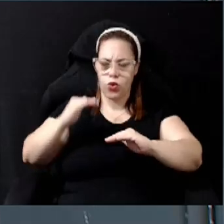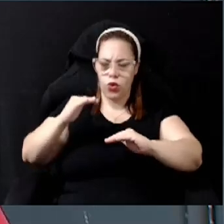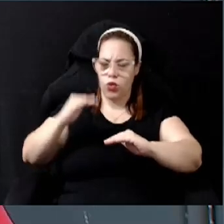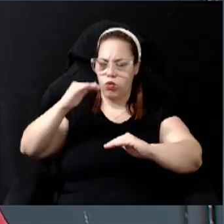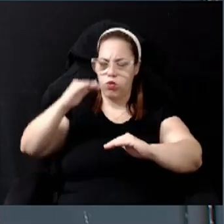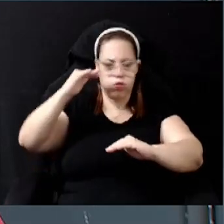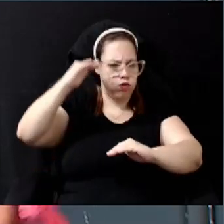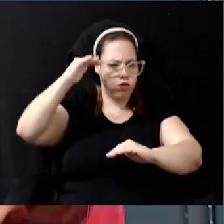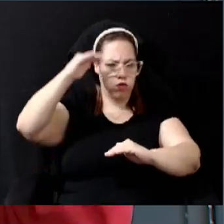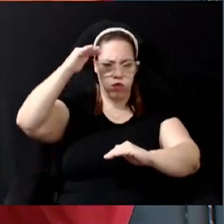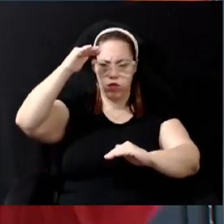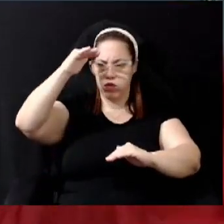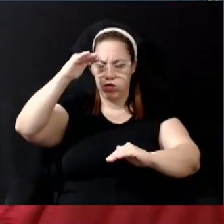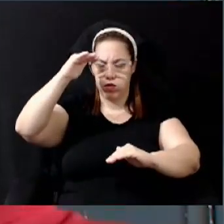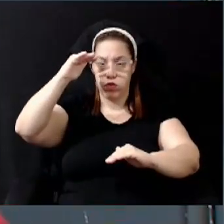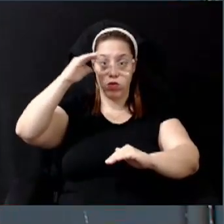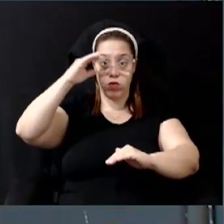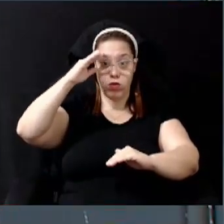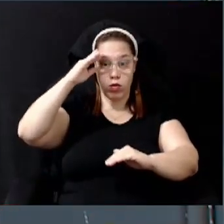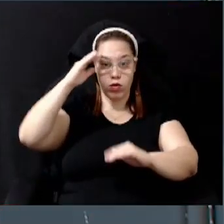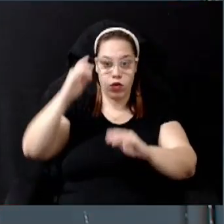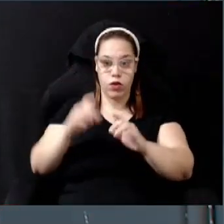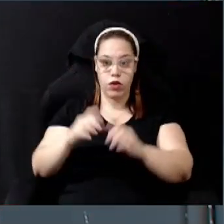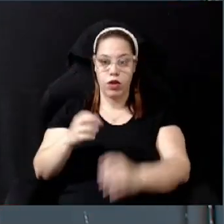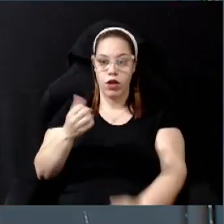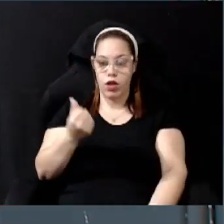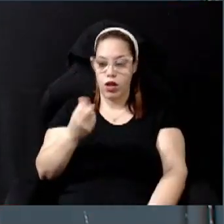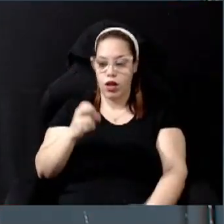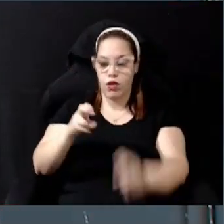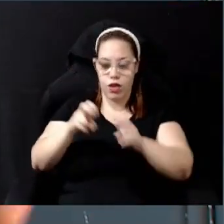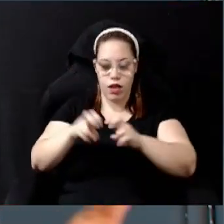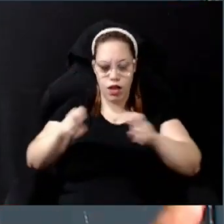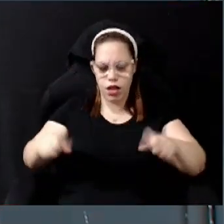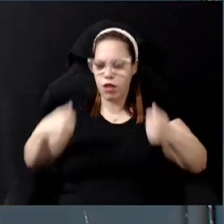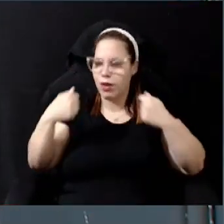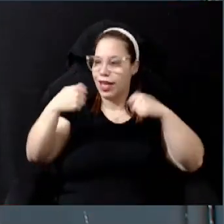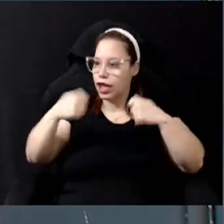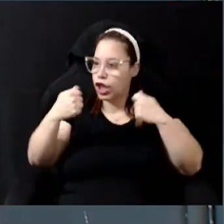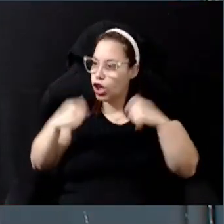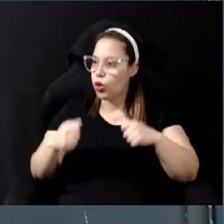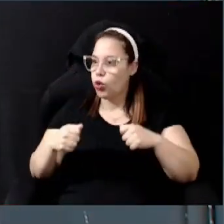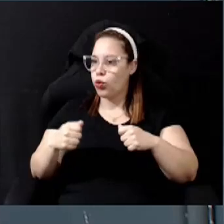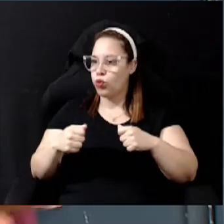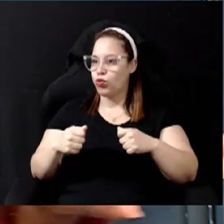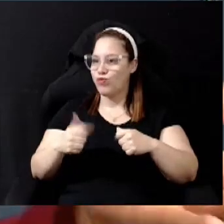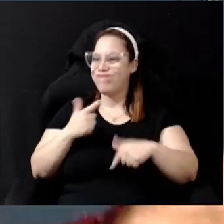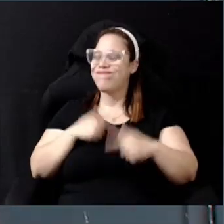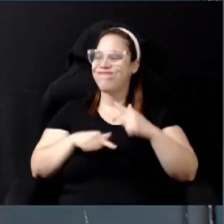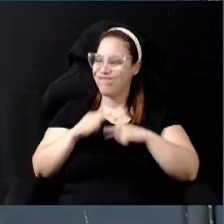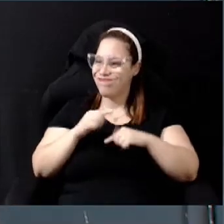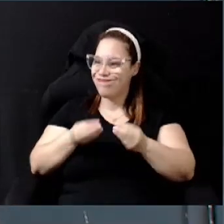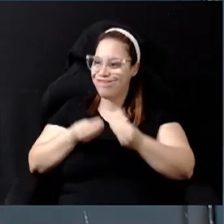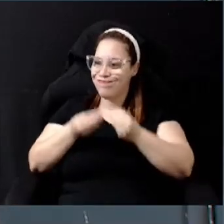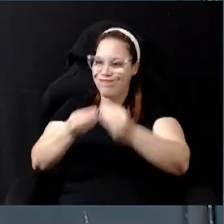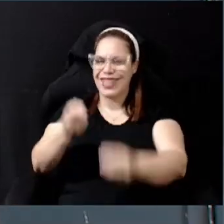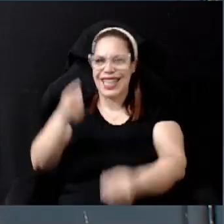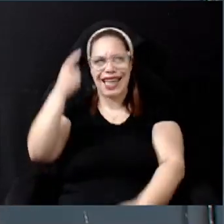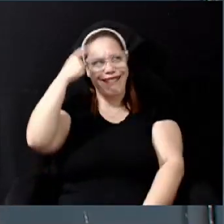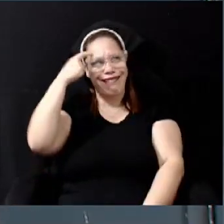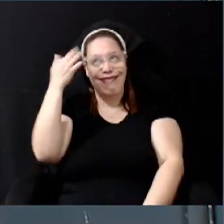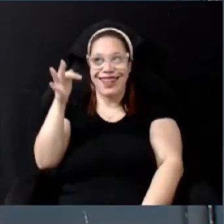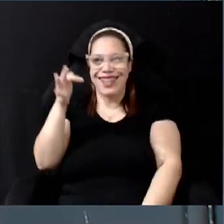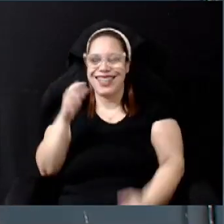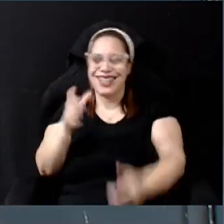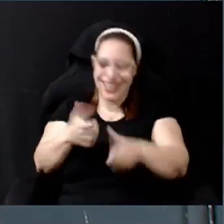quero que tenha um salão com 10 cadeiras, se for necessário, quero gerir isso, quero ter dor de cabeça por conta dessa